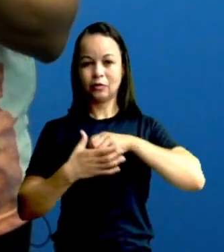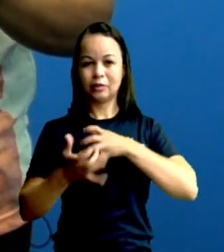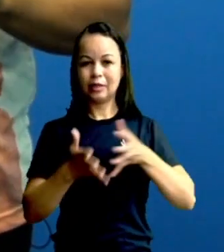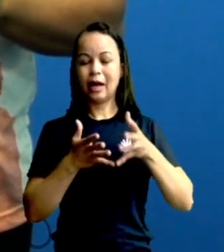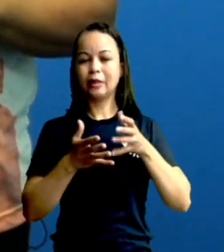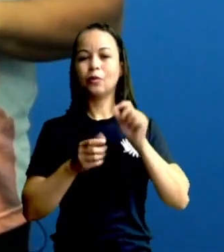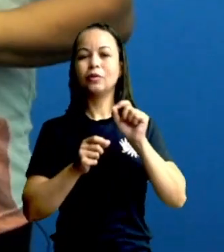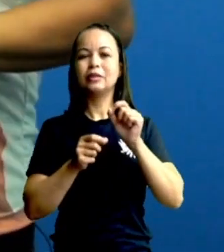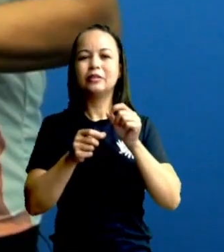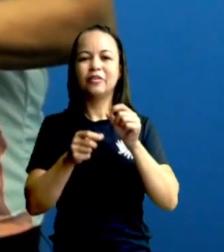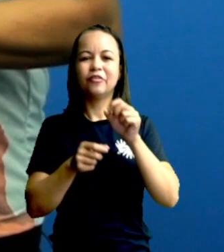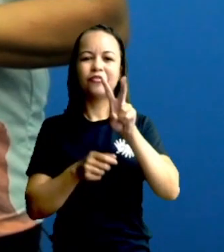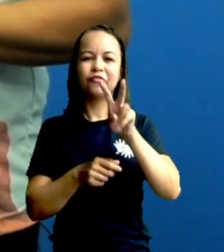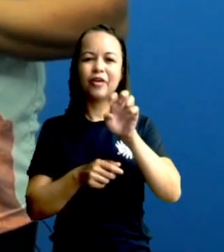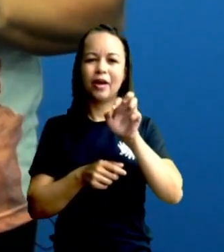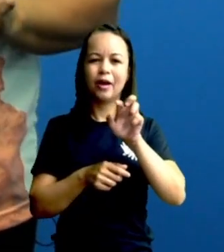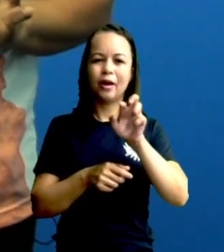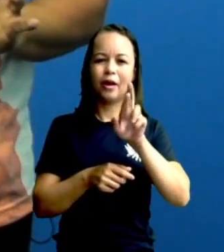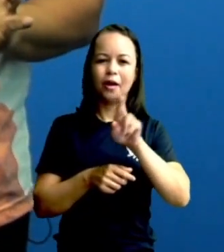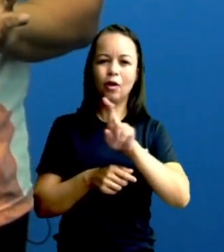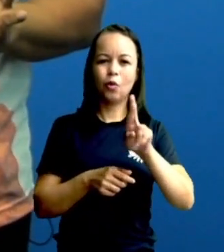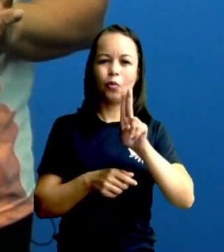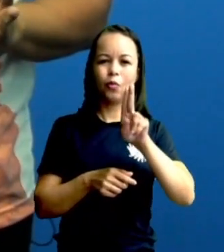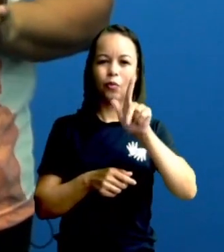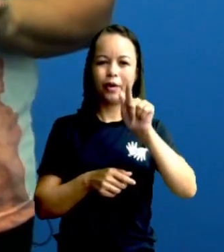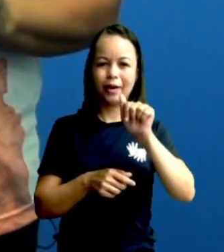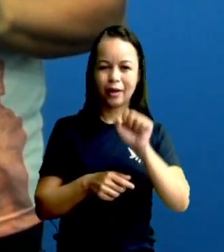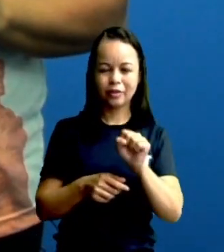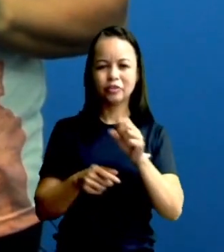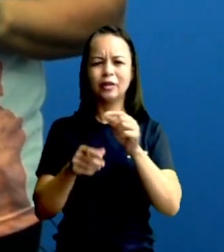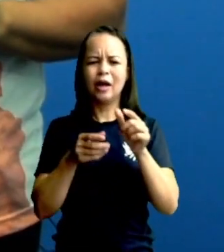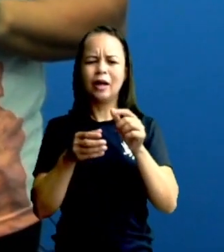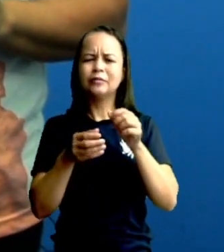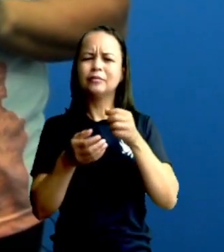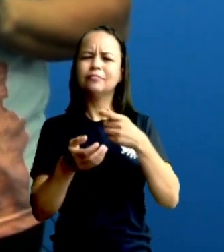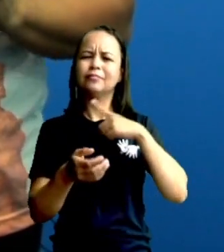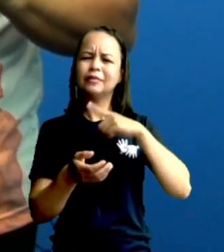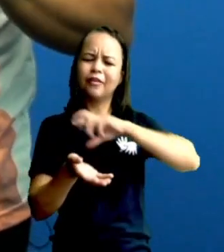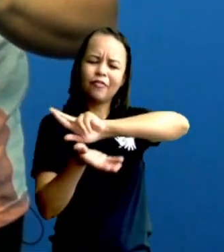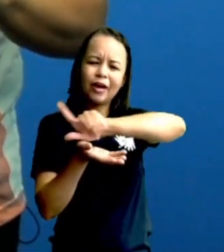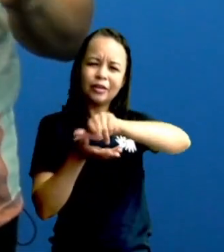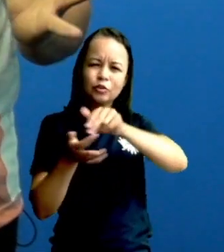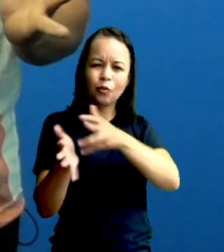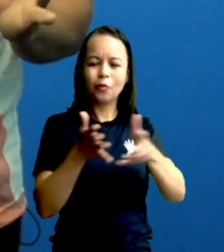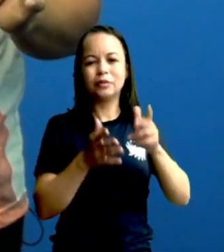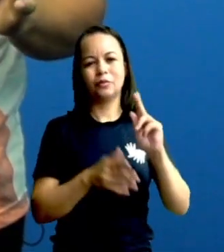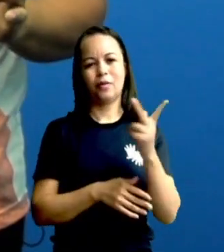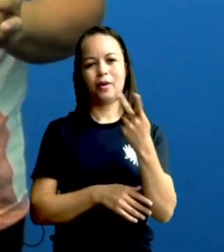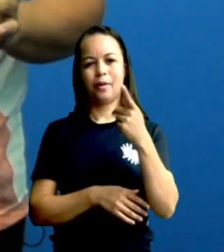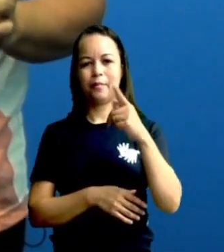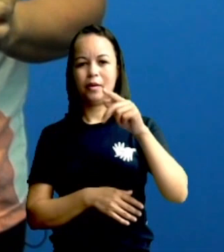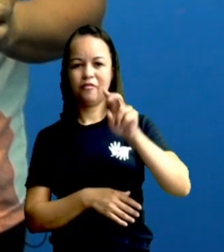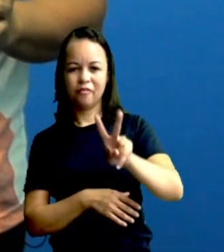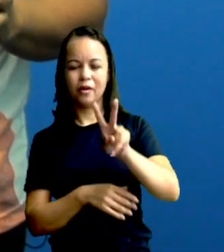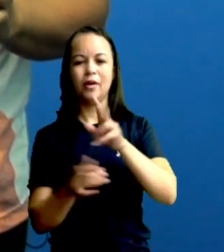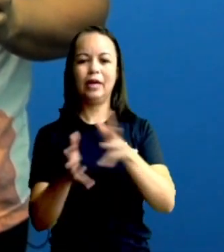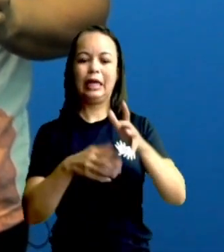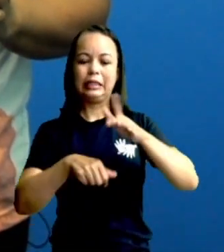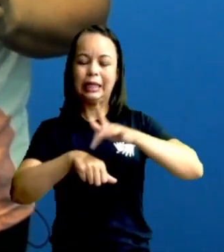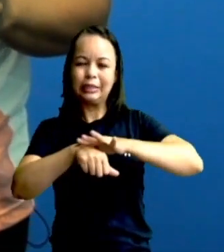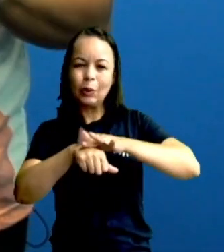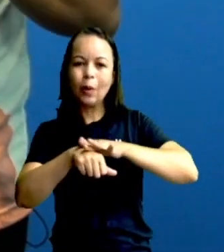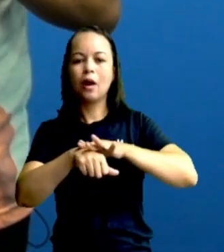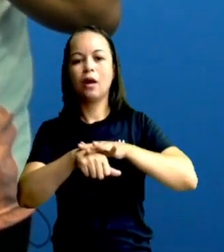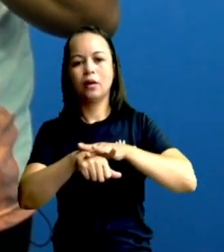de verrugas. Existem em torno, gente, de 250 sorotipos do HPV. E alguns deles vai causar uma